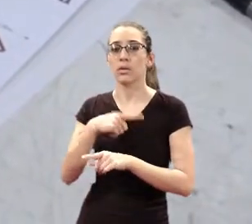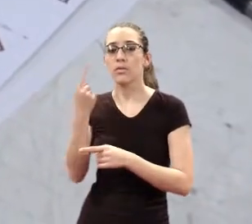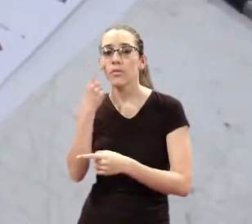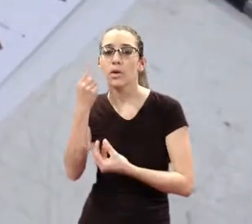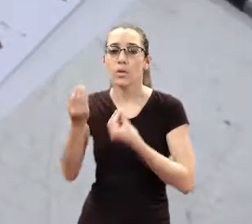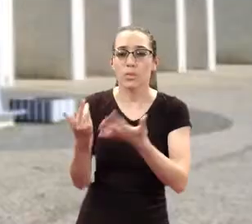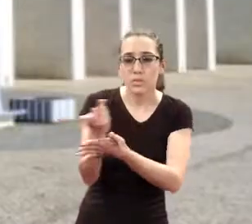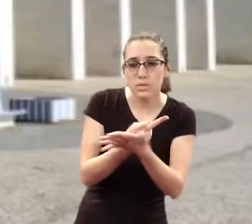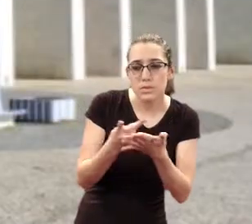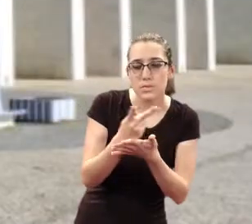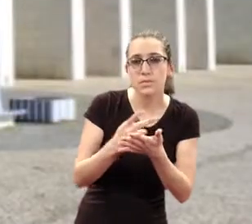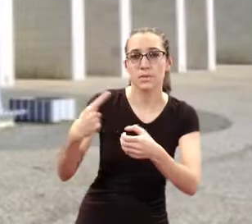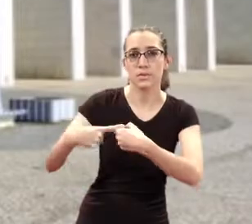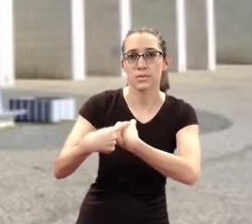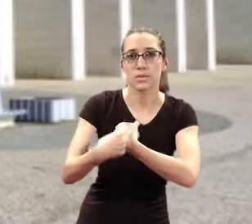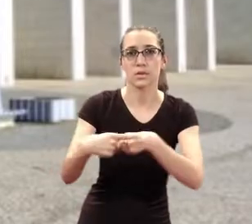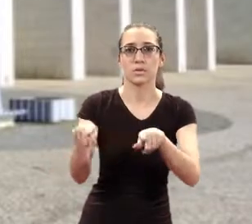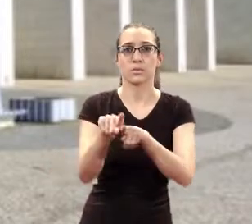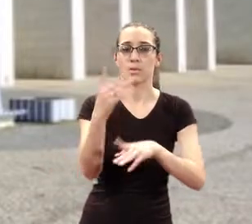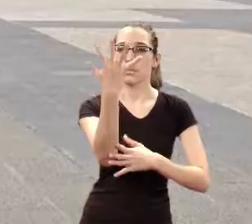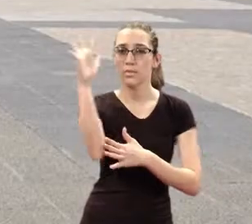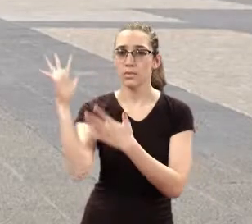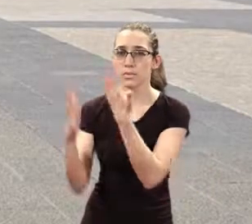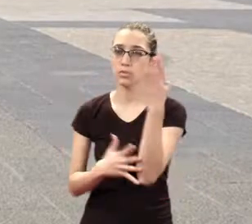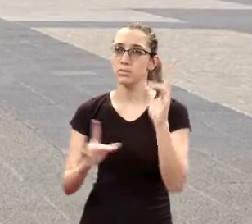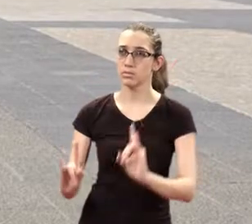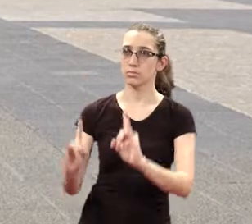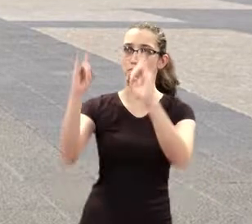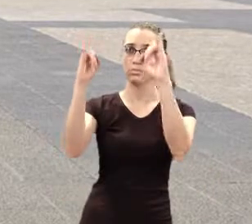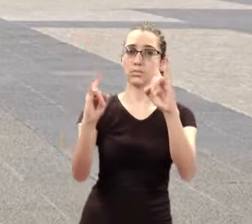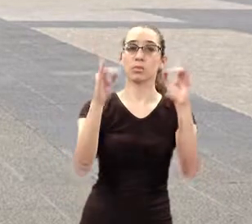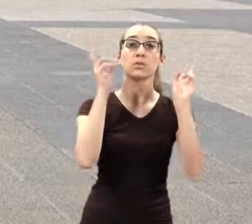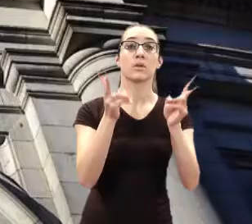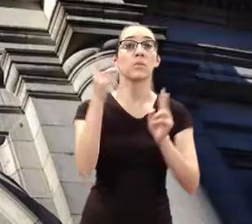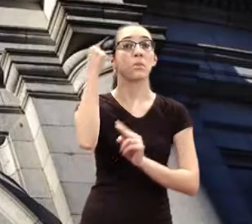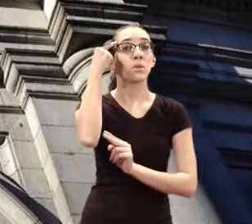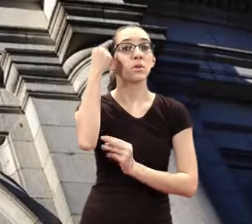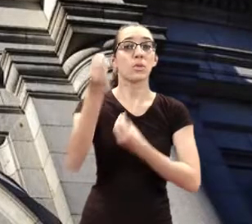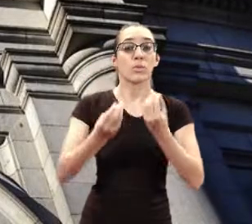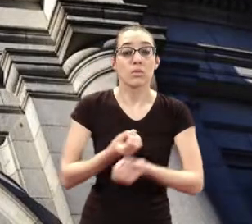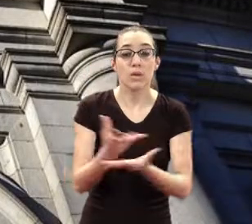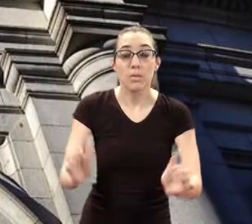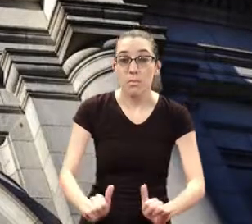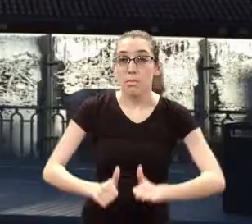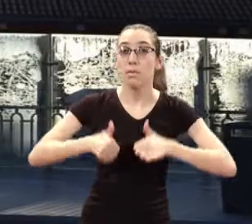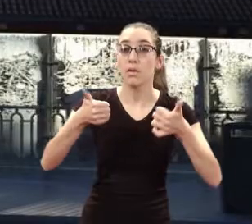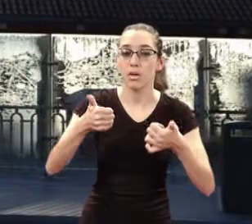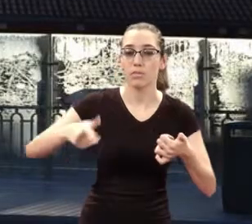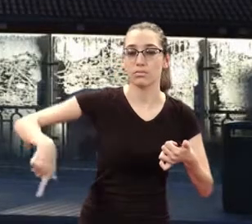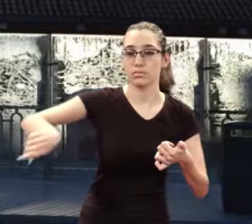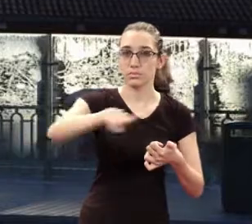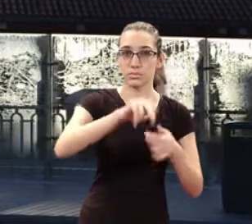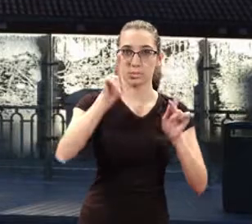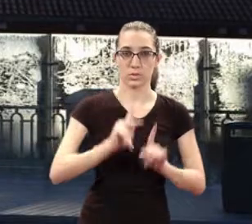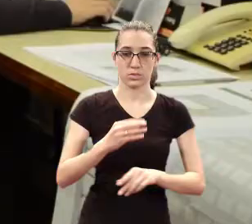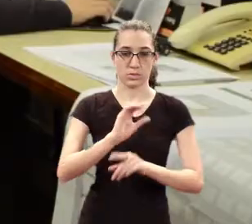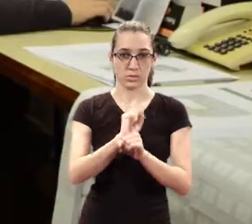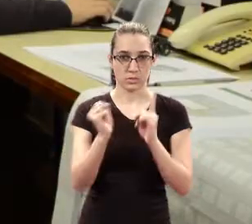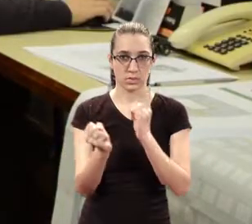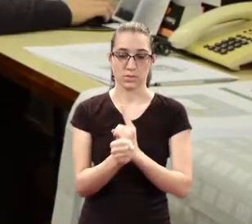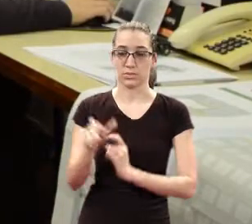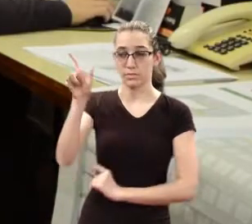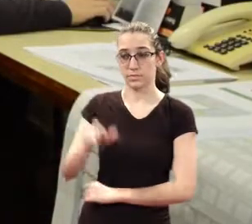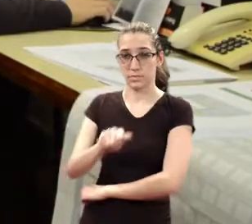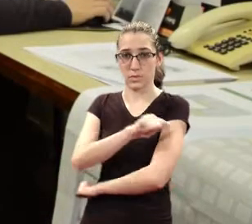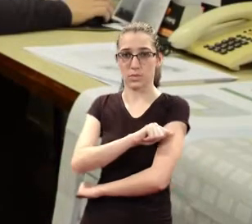e desenhar a cidade, a paisagem e os edifícios, visando a melhoria da qualidade de vida em sociedade. A aluna Ana Carolina Gonzalez